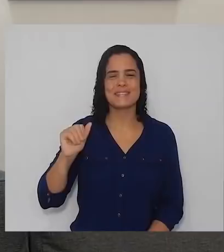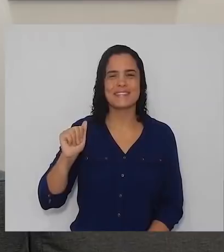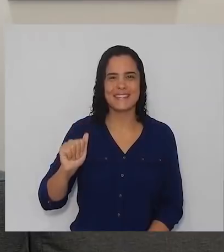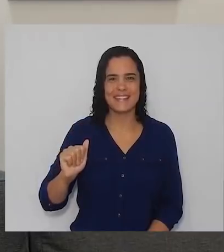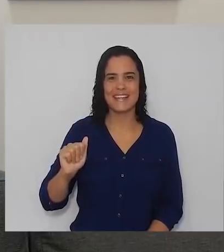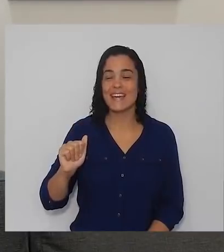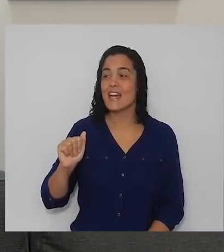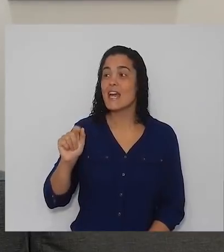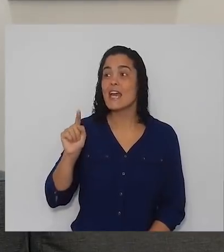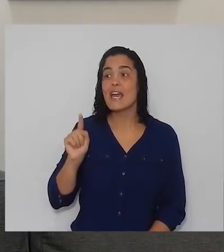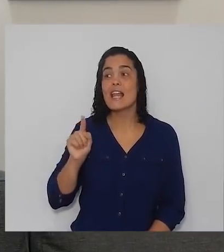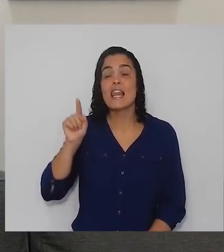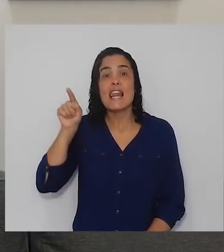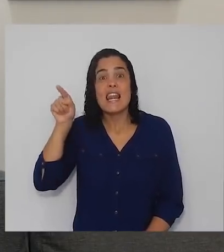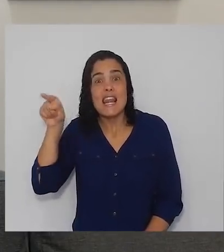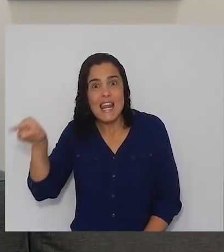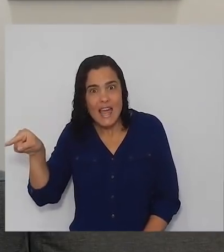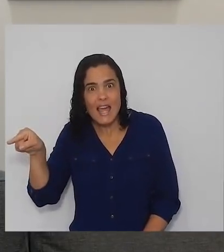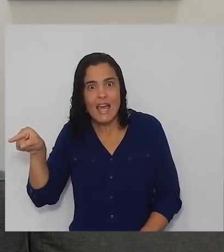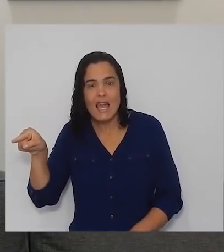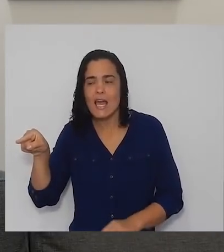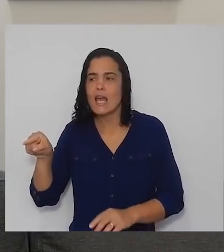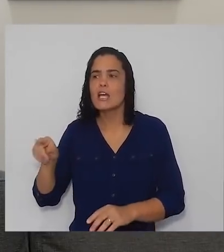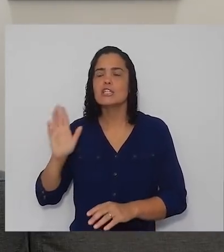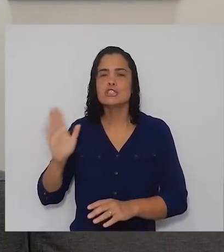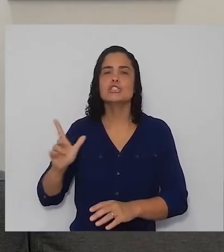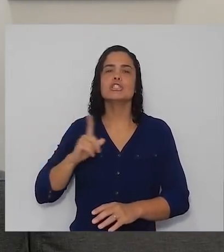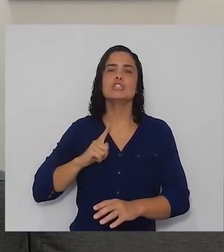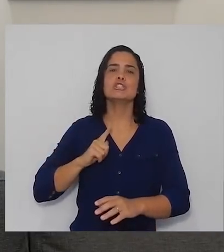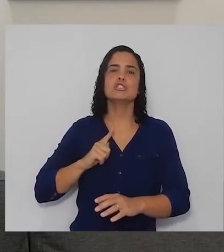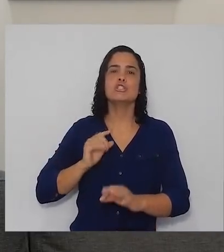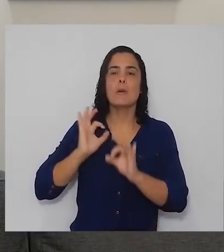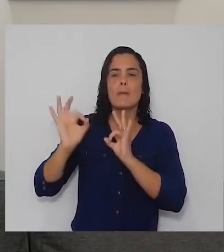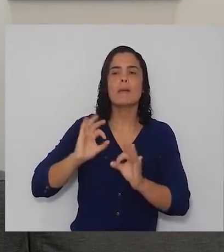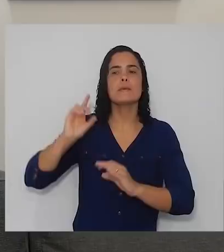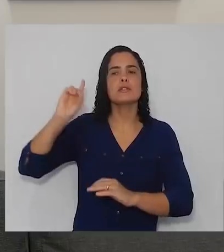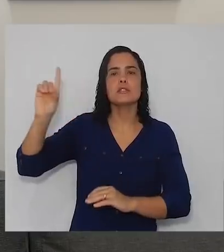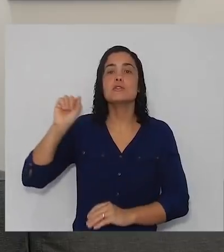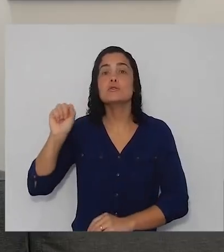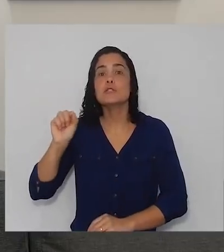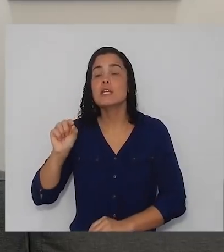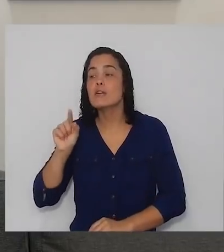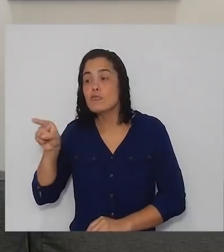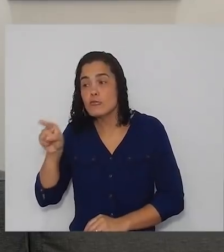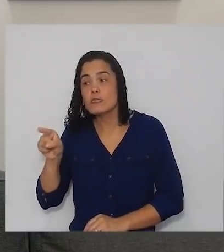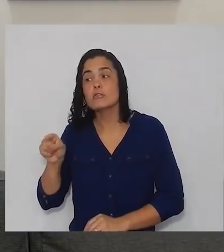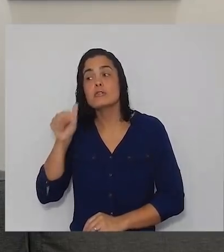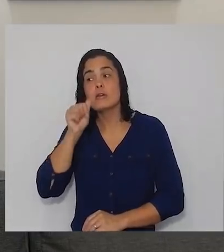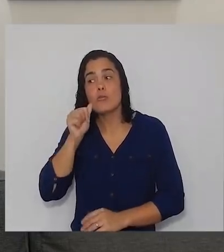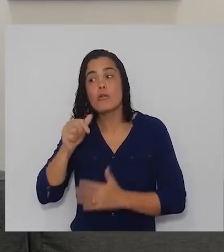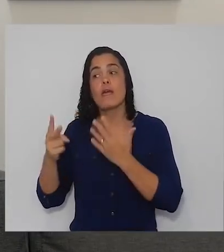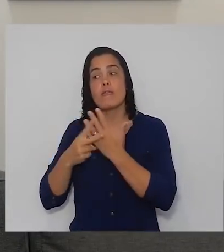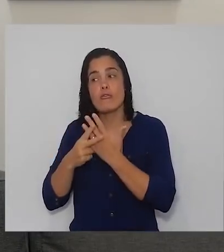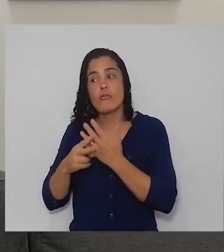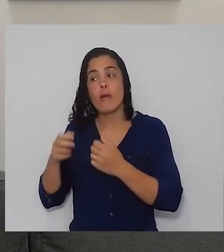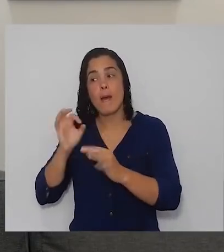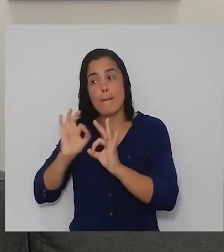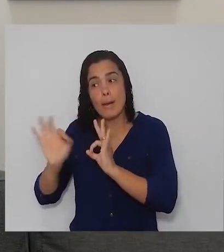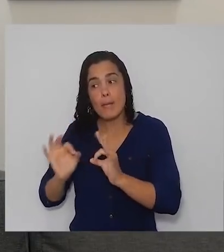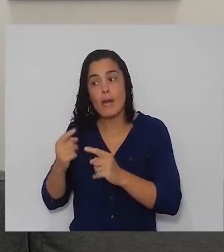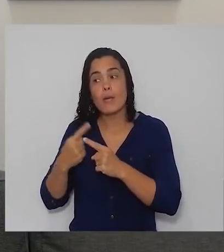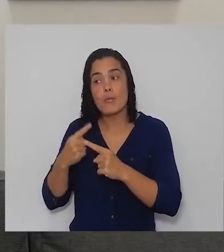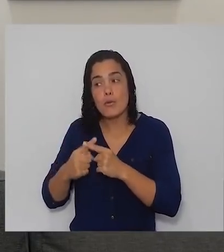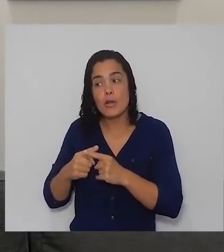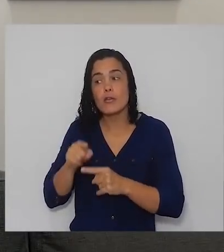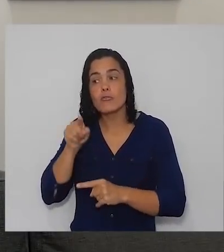vai conhecer um homem chamado pelo meu nome. Enquanto para Elias o presente era o presente desolador de um riacho